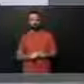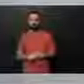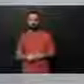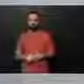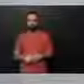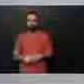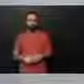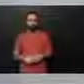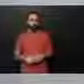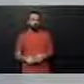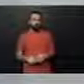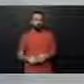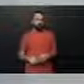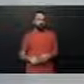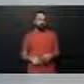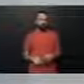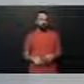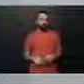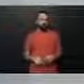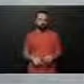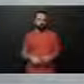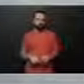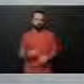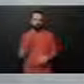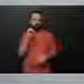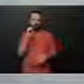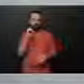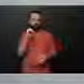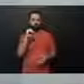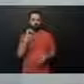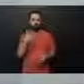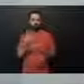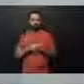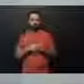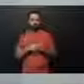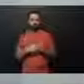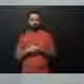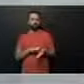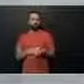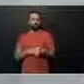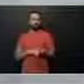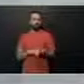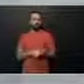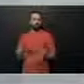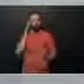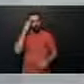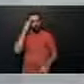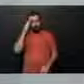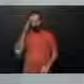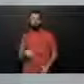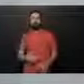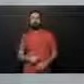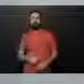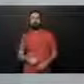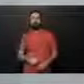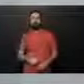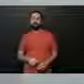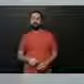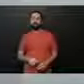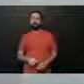algarismo, eu tenho 0, ou seja, ausência de quantidades. Entenderam? Então, vamos fazer mais um.